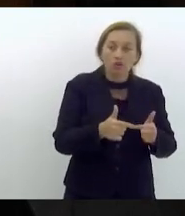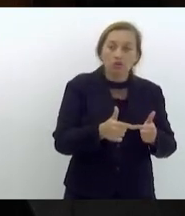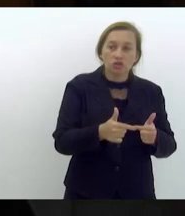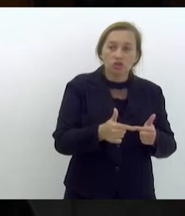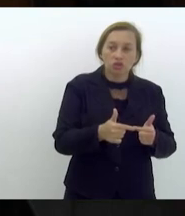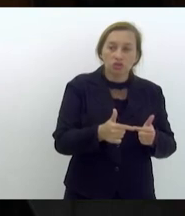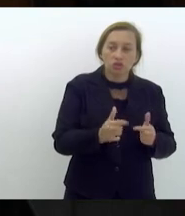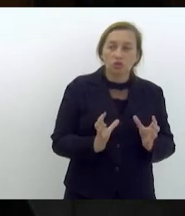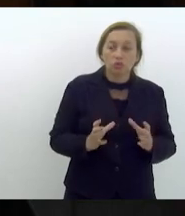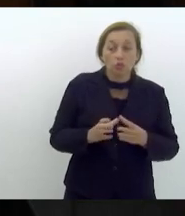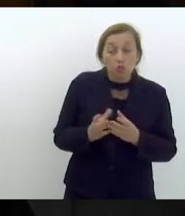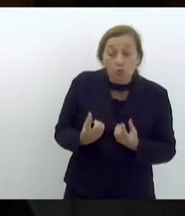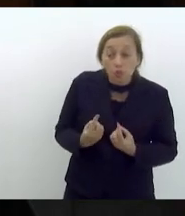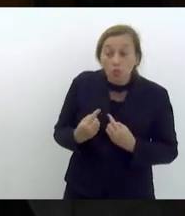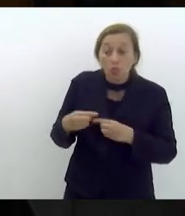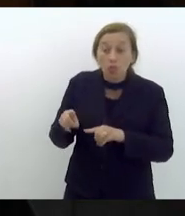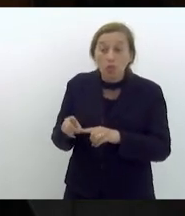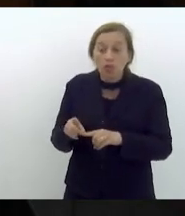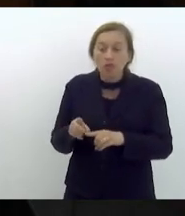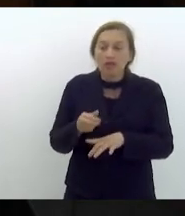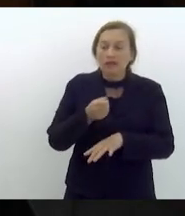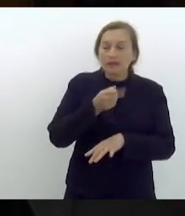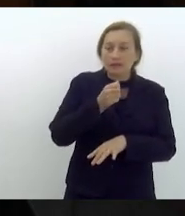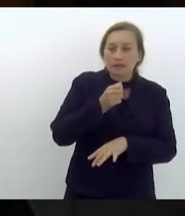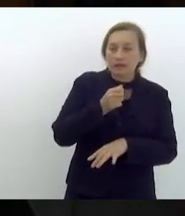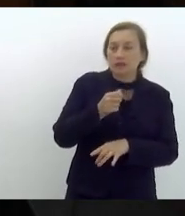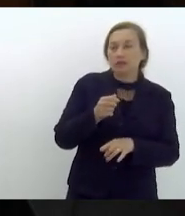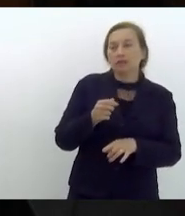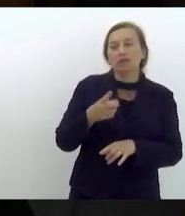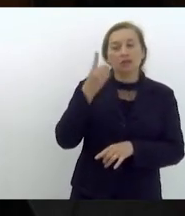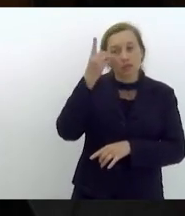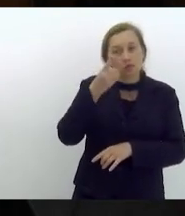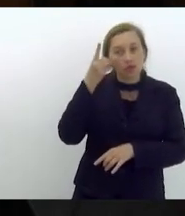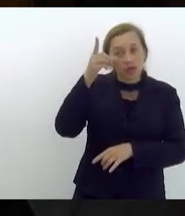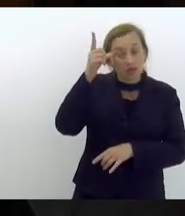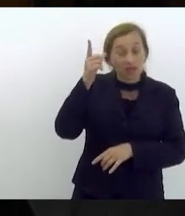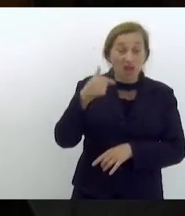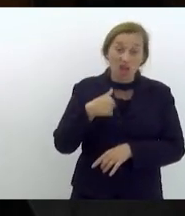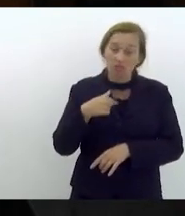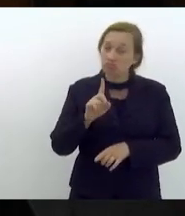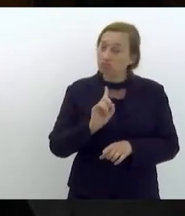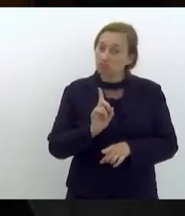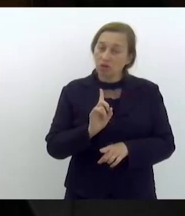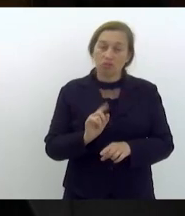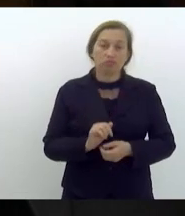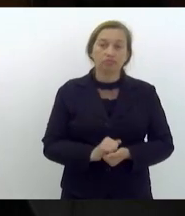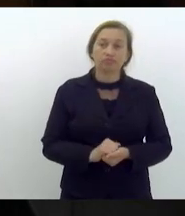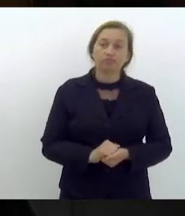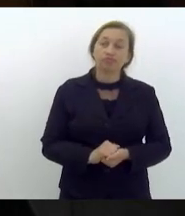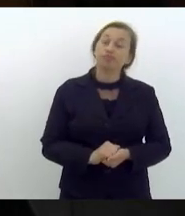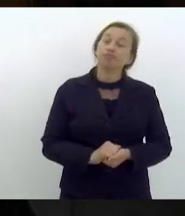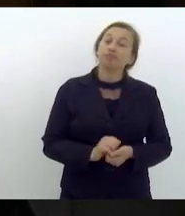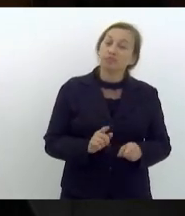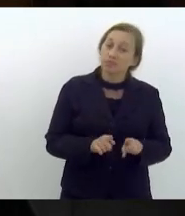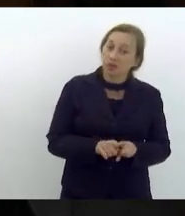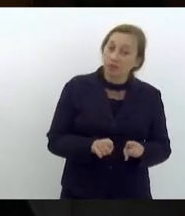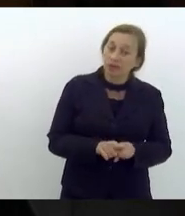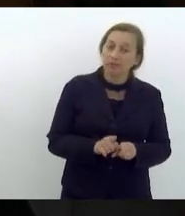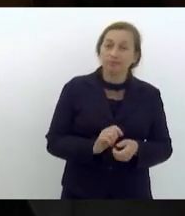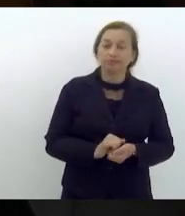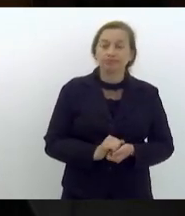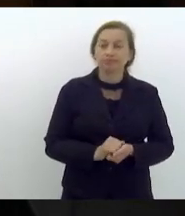na oposição nem a deputada Lucinha e nem a mim ainda mais